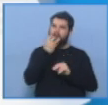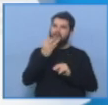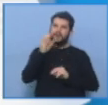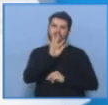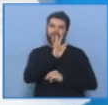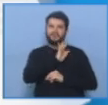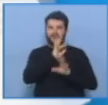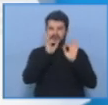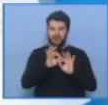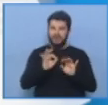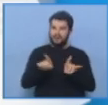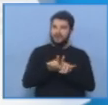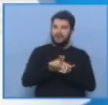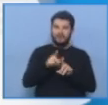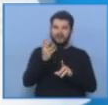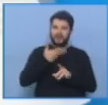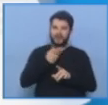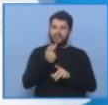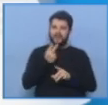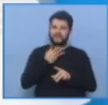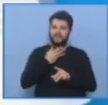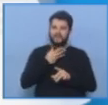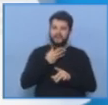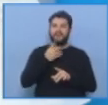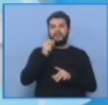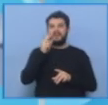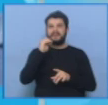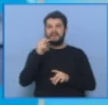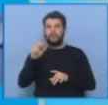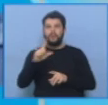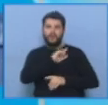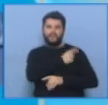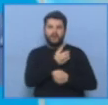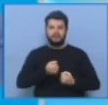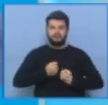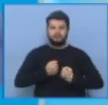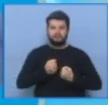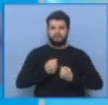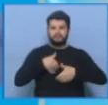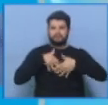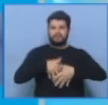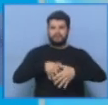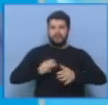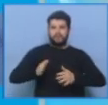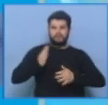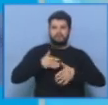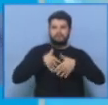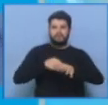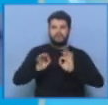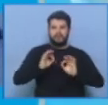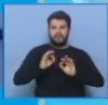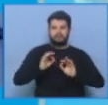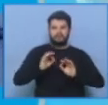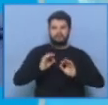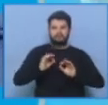isso, apesar de de Saul ter mais força, ter um exército mais bem preparado, ele não vai